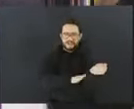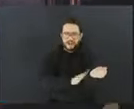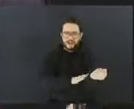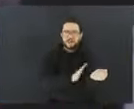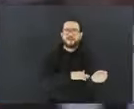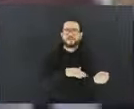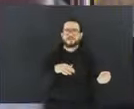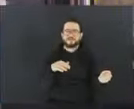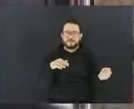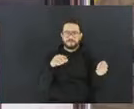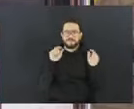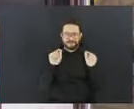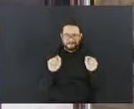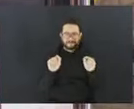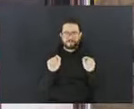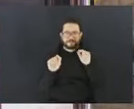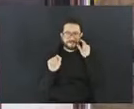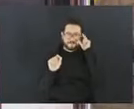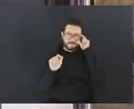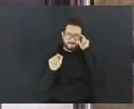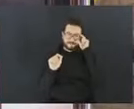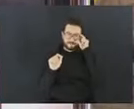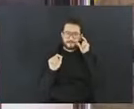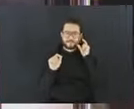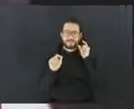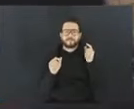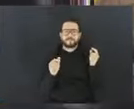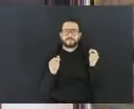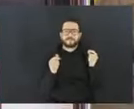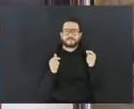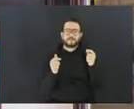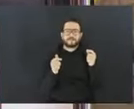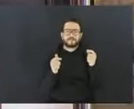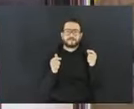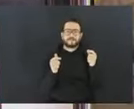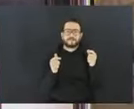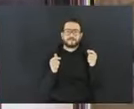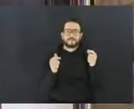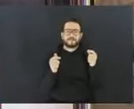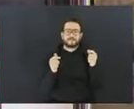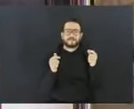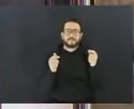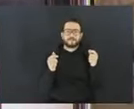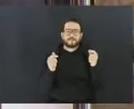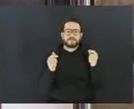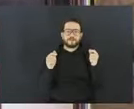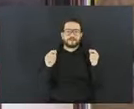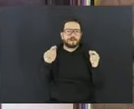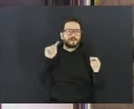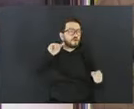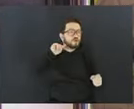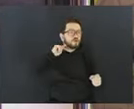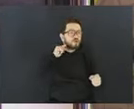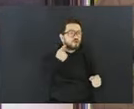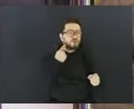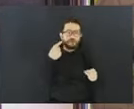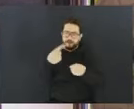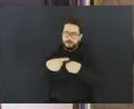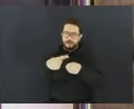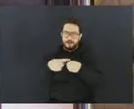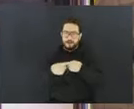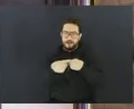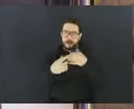pessoal que acaba sujando a cidade e acaba incomodando as